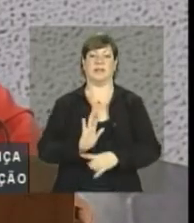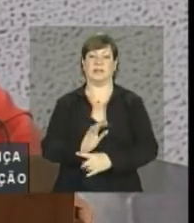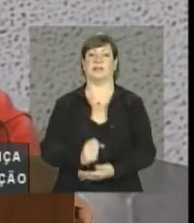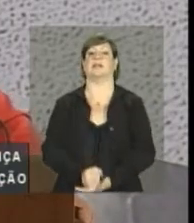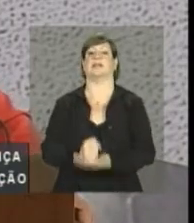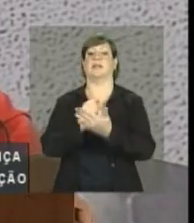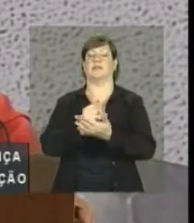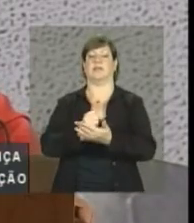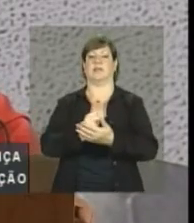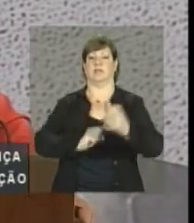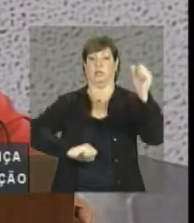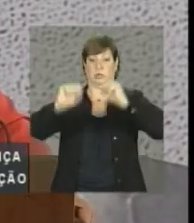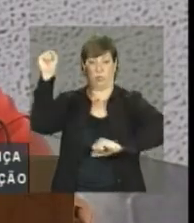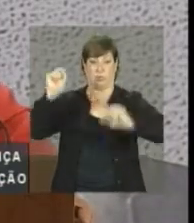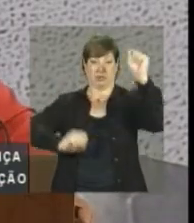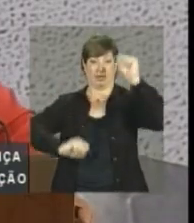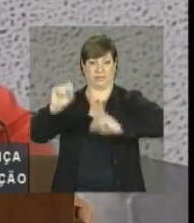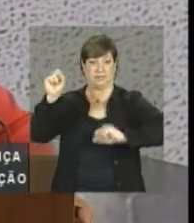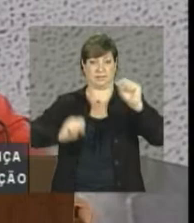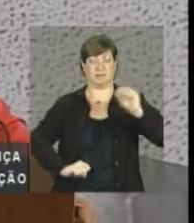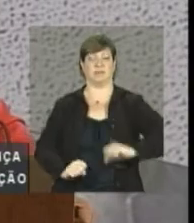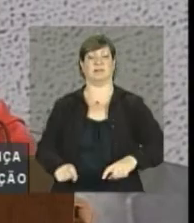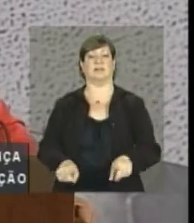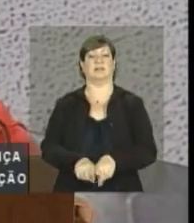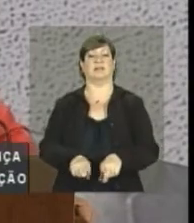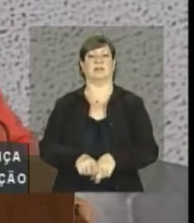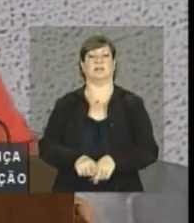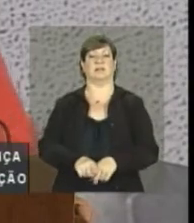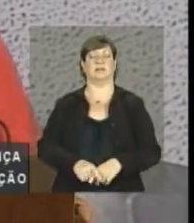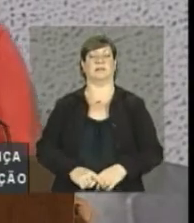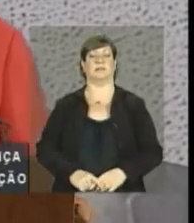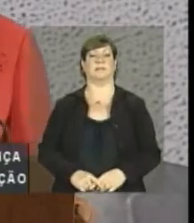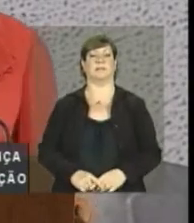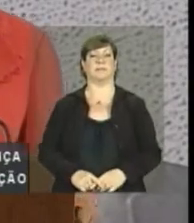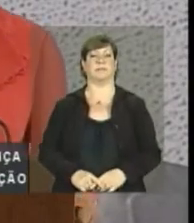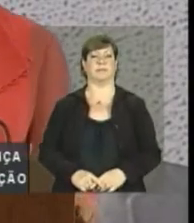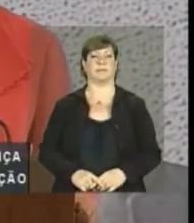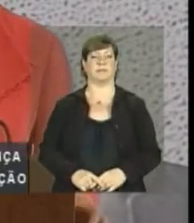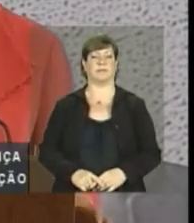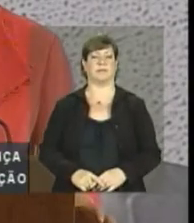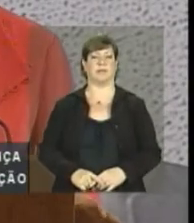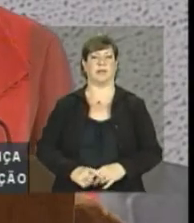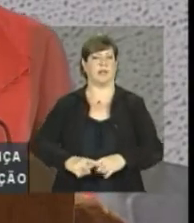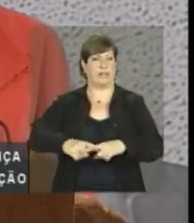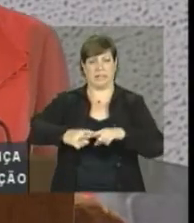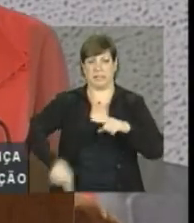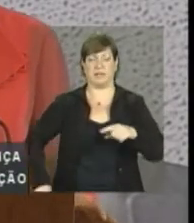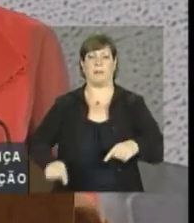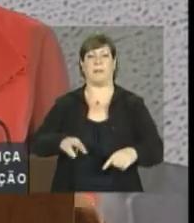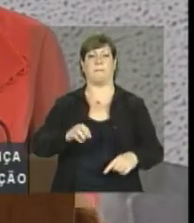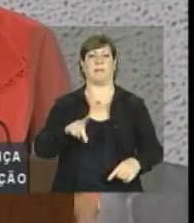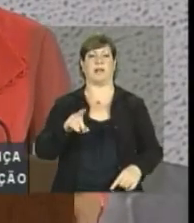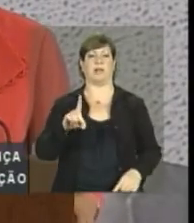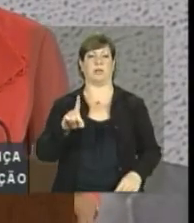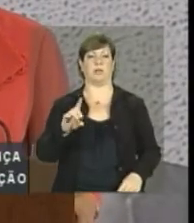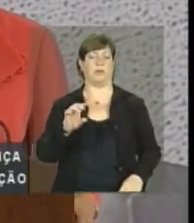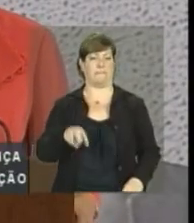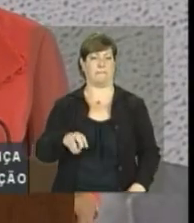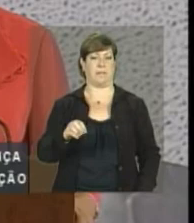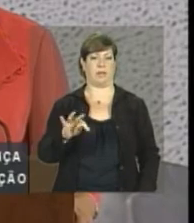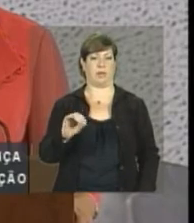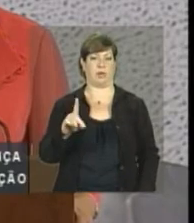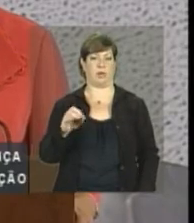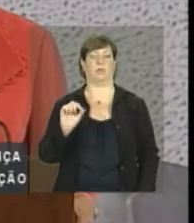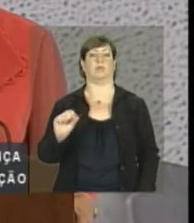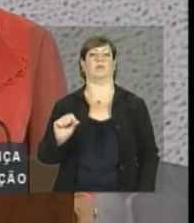defendendo a sua indústria, impedindo que os métodos de saída da crise dos